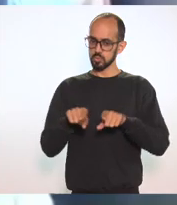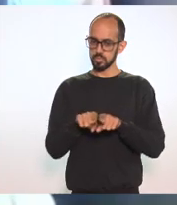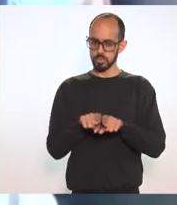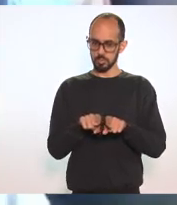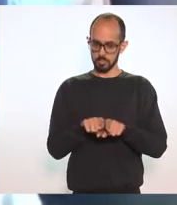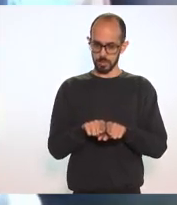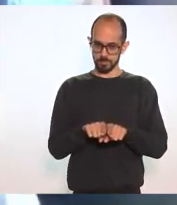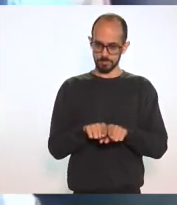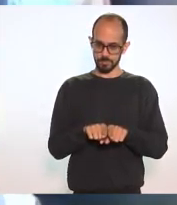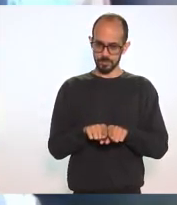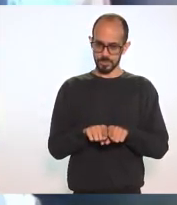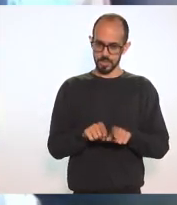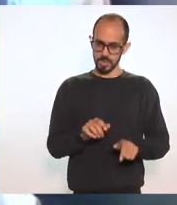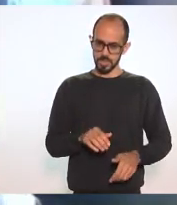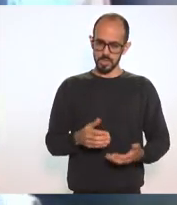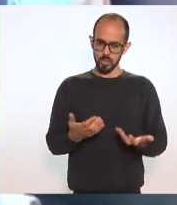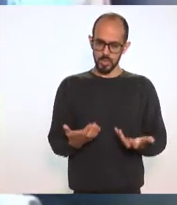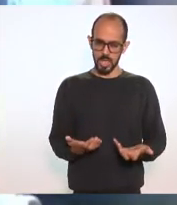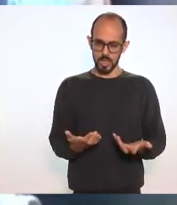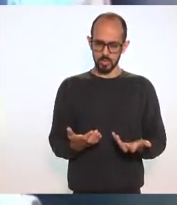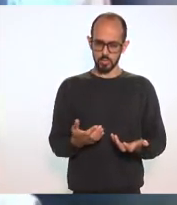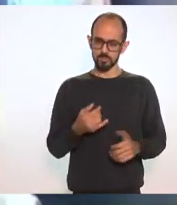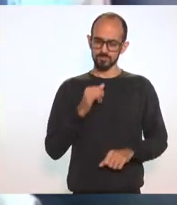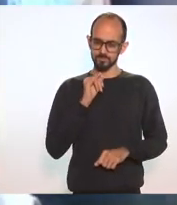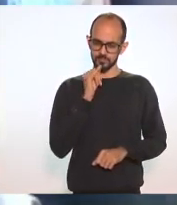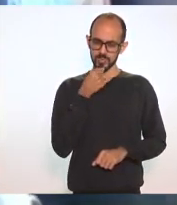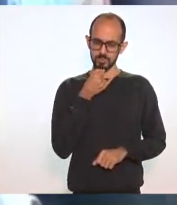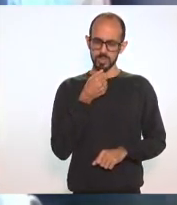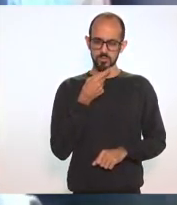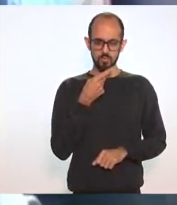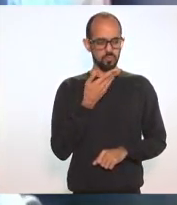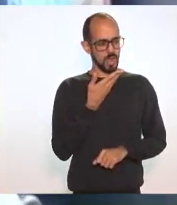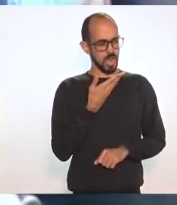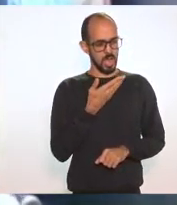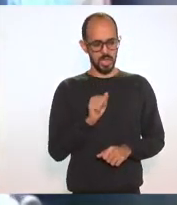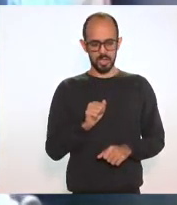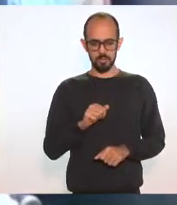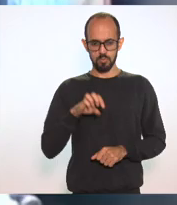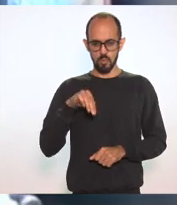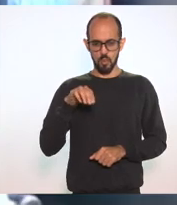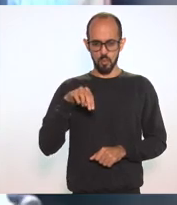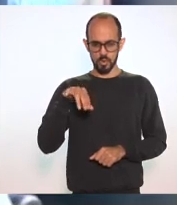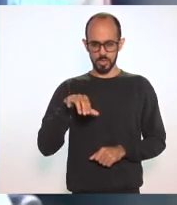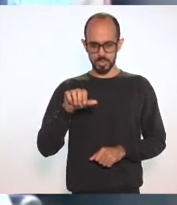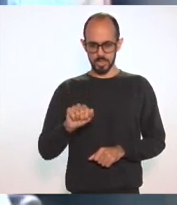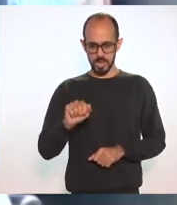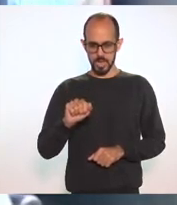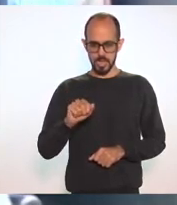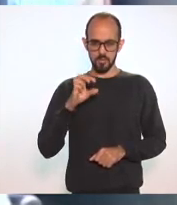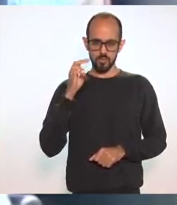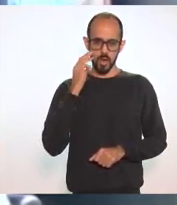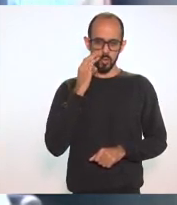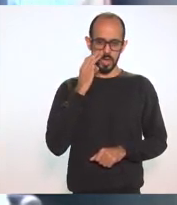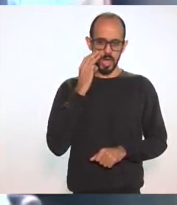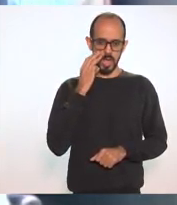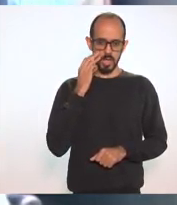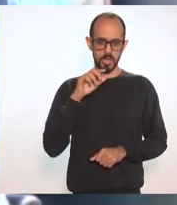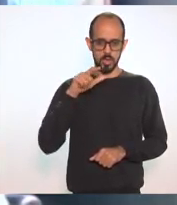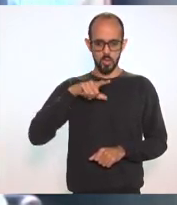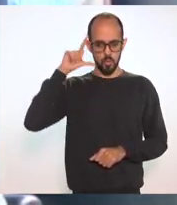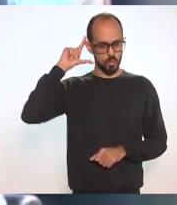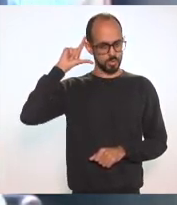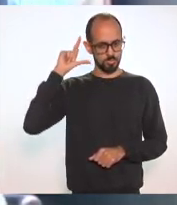com tristeza, Mônica, Valdec, Luiz Paulo e todos que se associaram, a Renata Souza fez uma